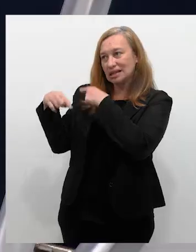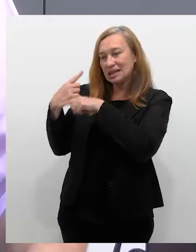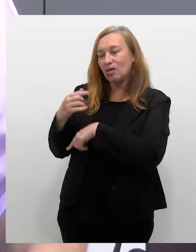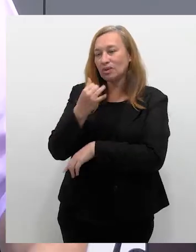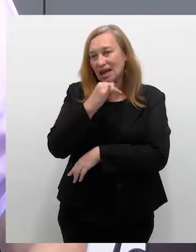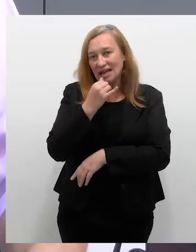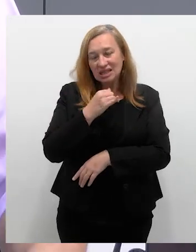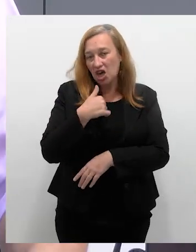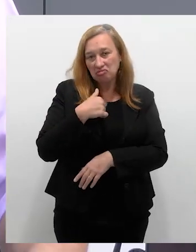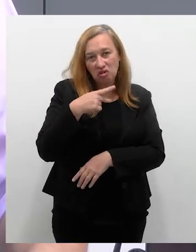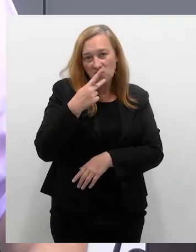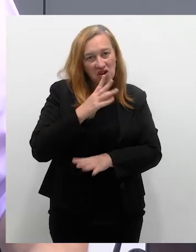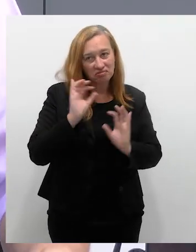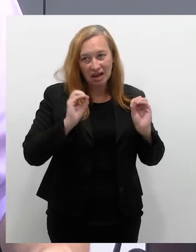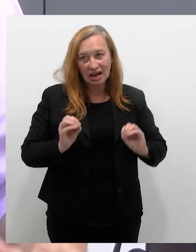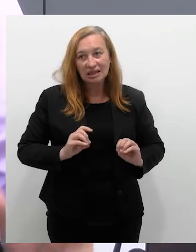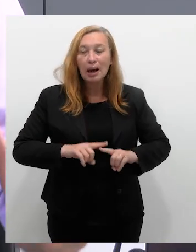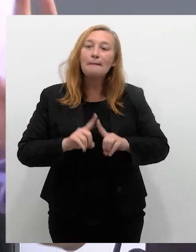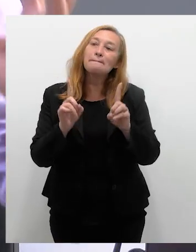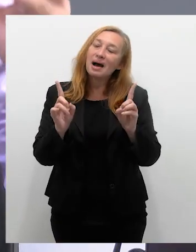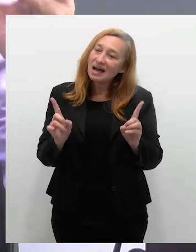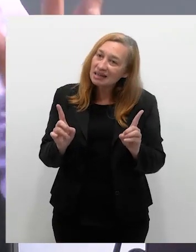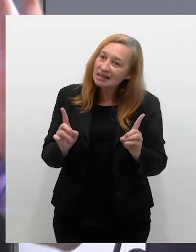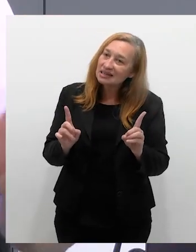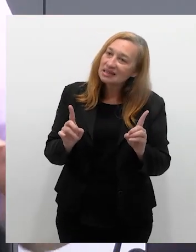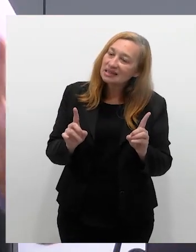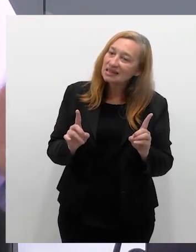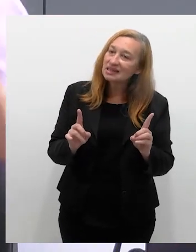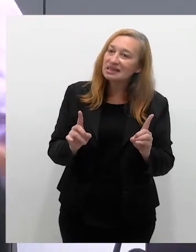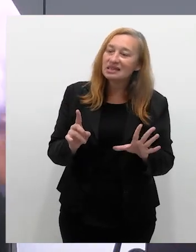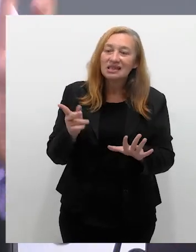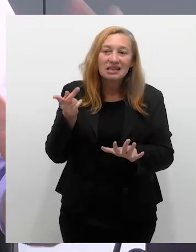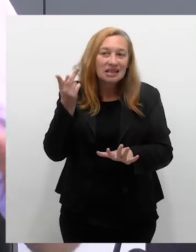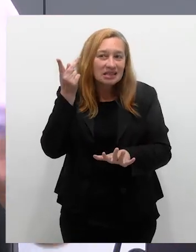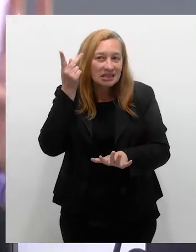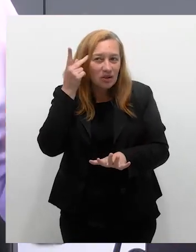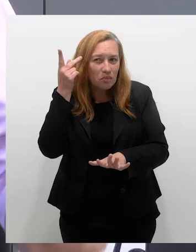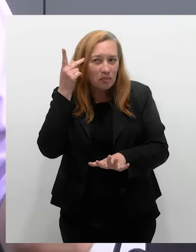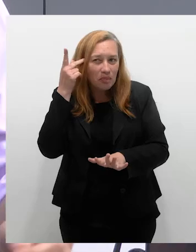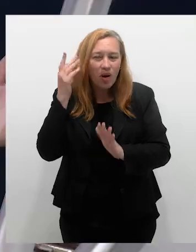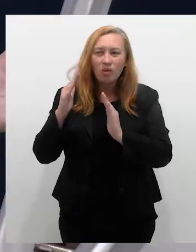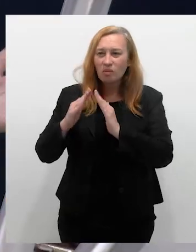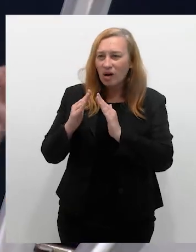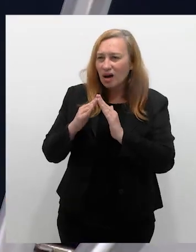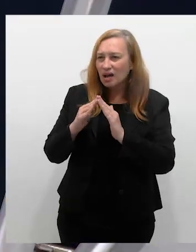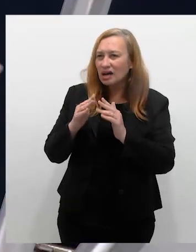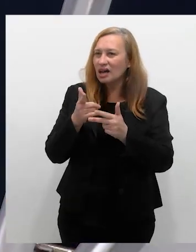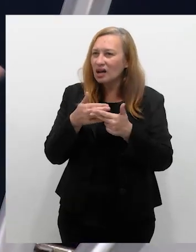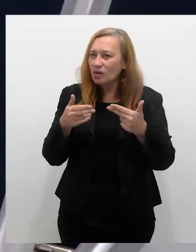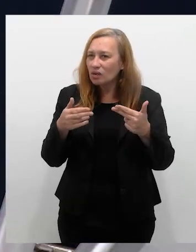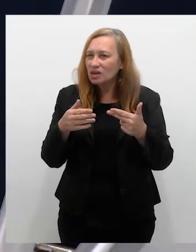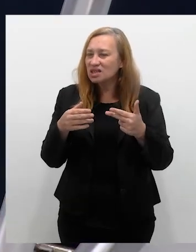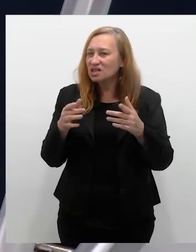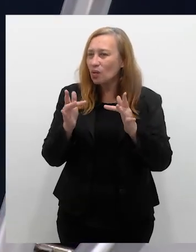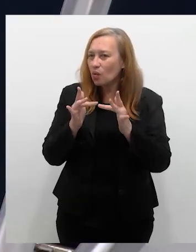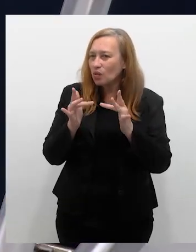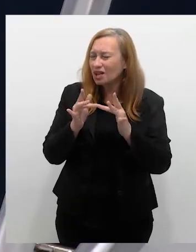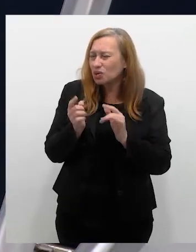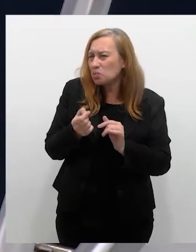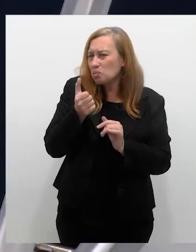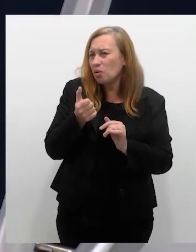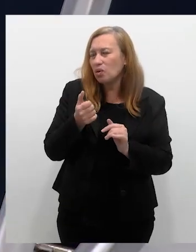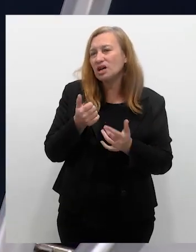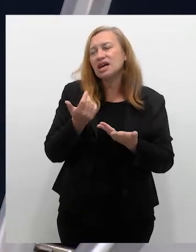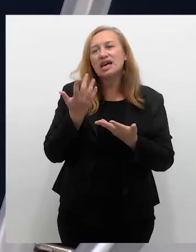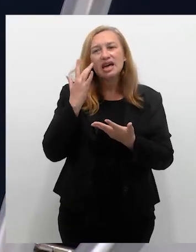pode ter um gen ali, mas né? já ouvi uma nona, né? São Paulo ali. Novela, aquela coisa que a gente né, fica um pouco e acho que